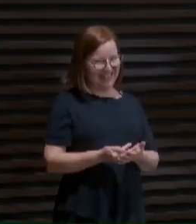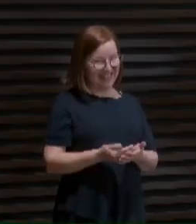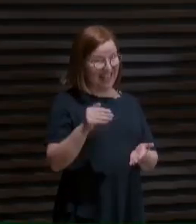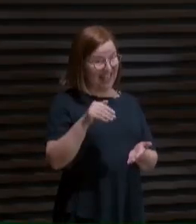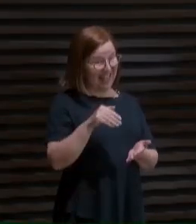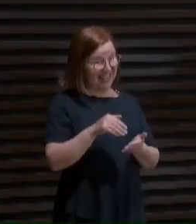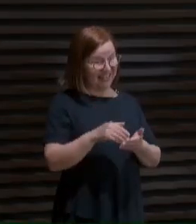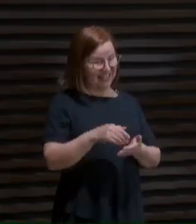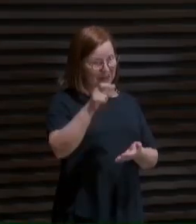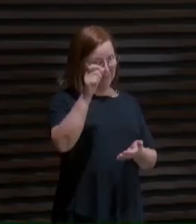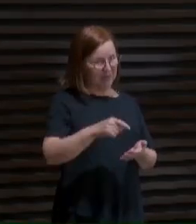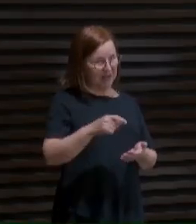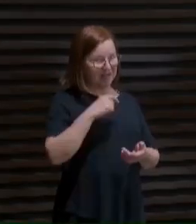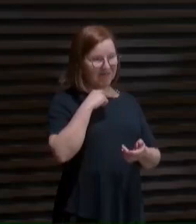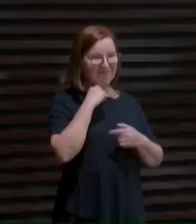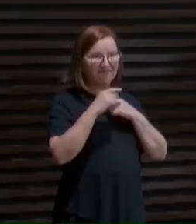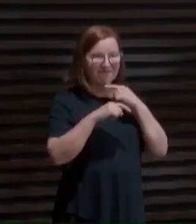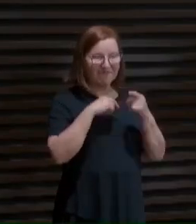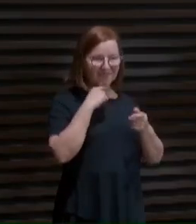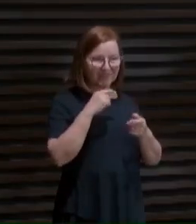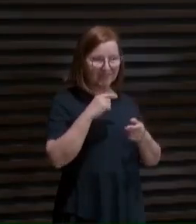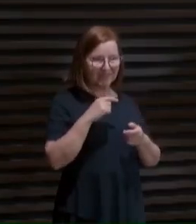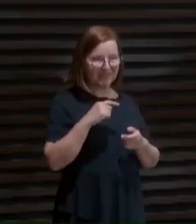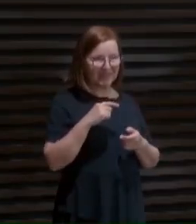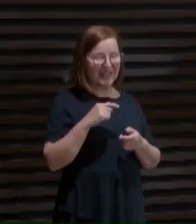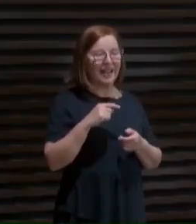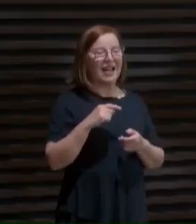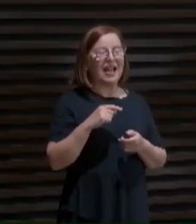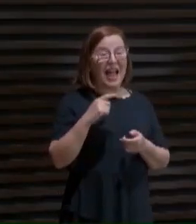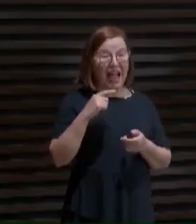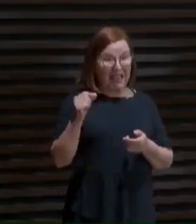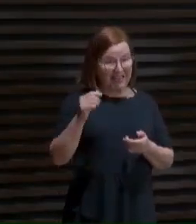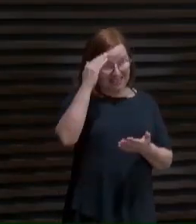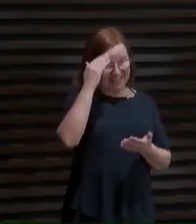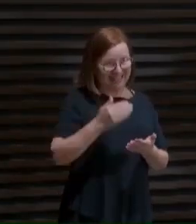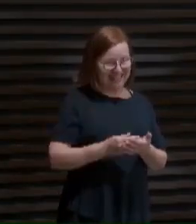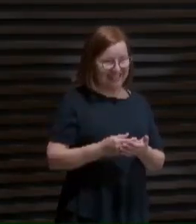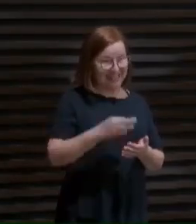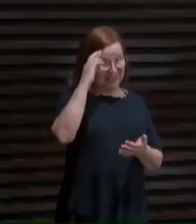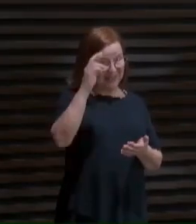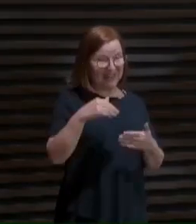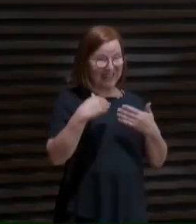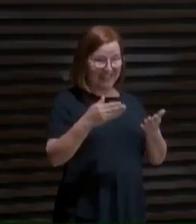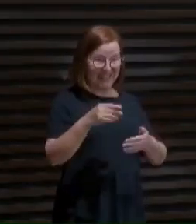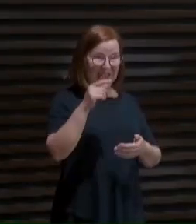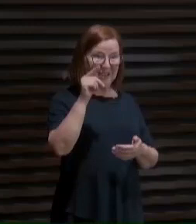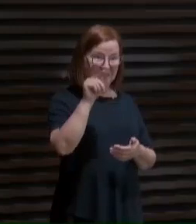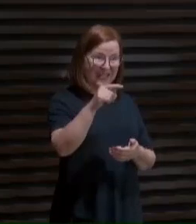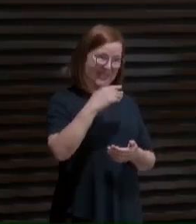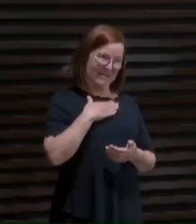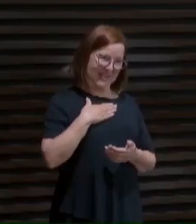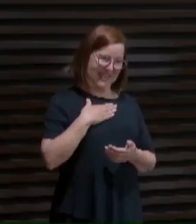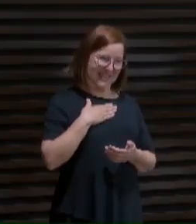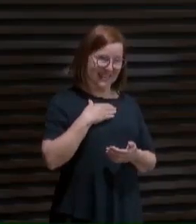duvidoso sai da presença dele crendo. Que o Senhor conceda a você e a mim